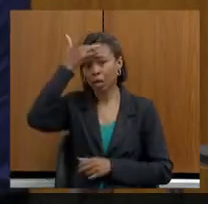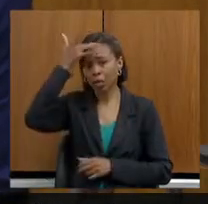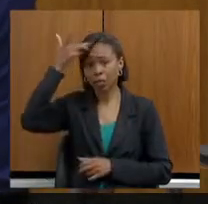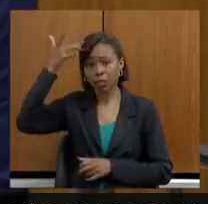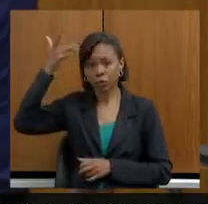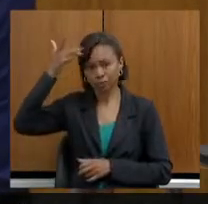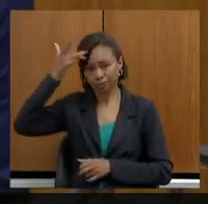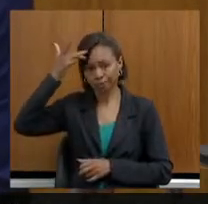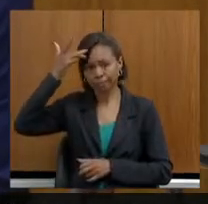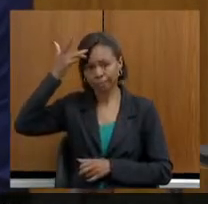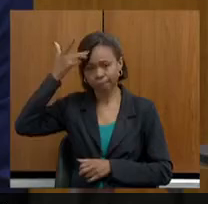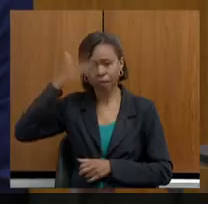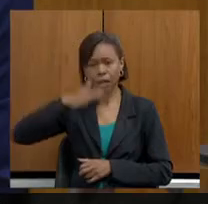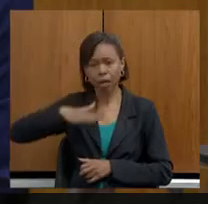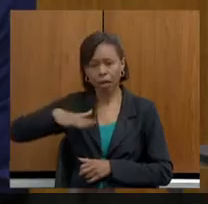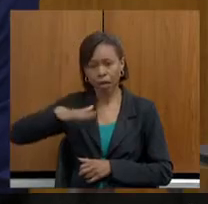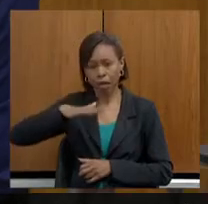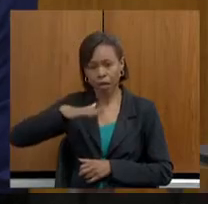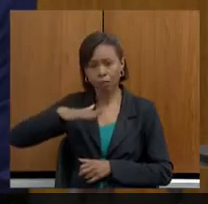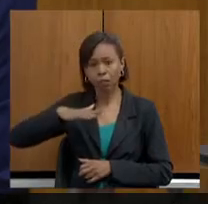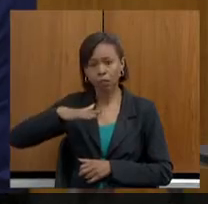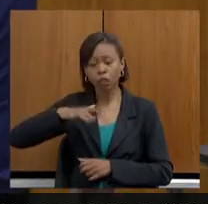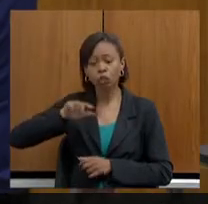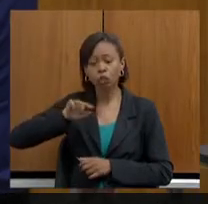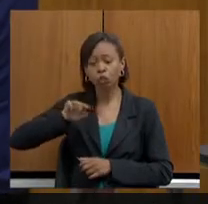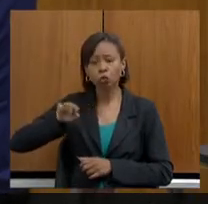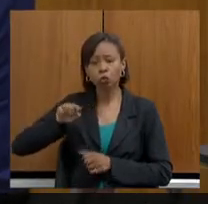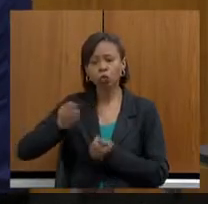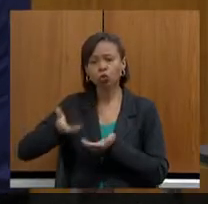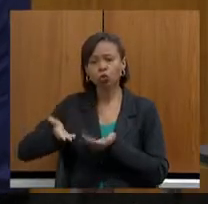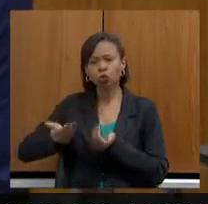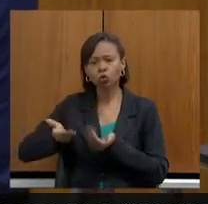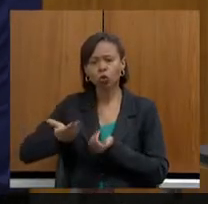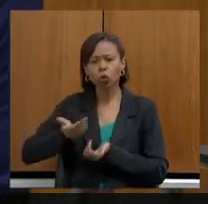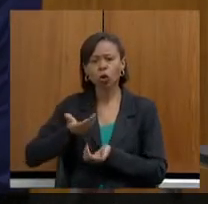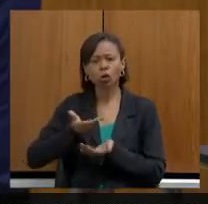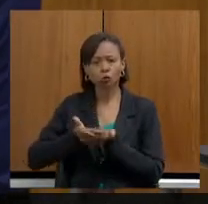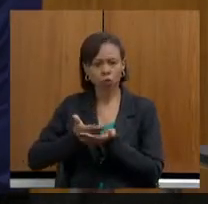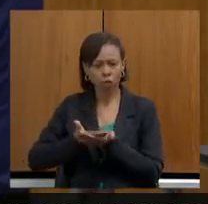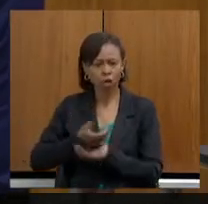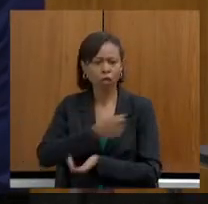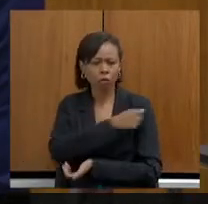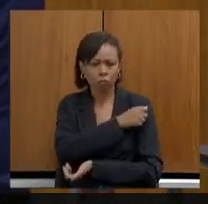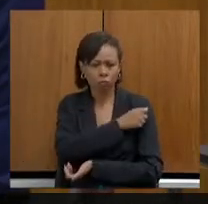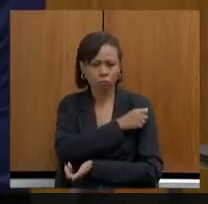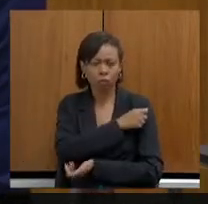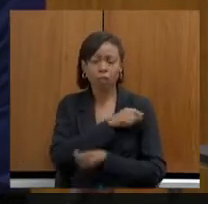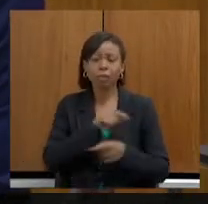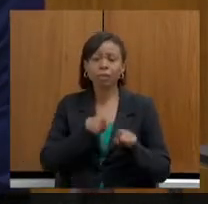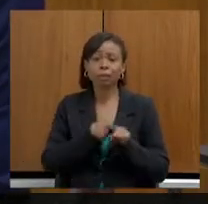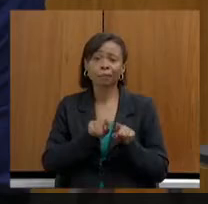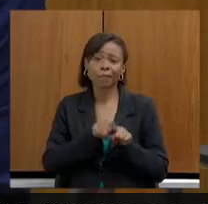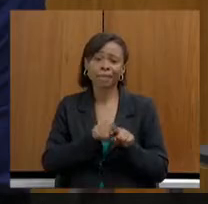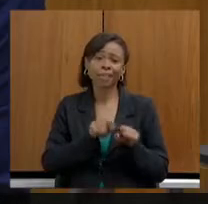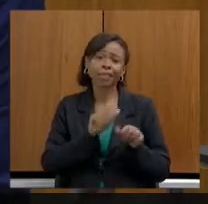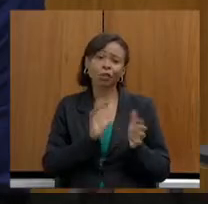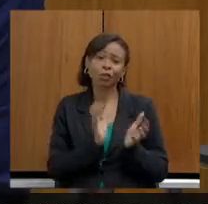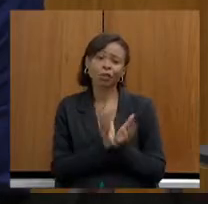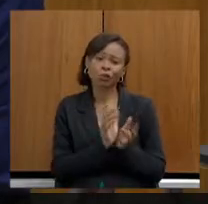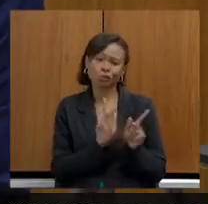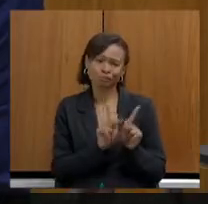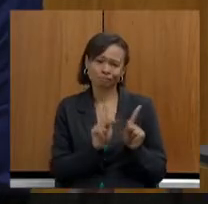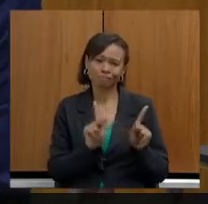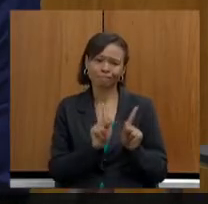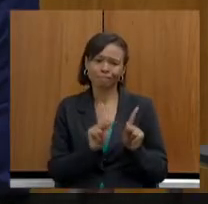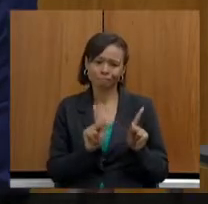na dos nossos jovens estudantes e também dos professores né a gente